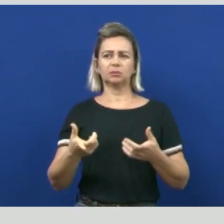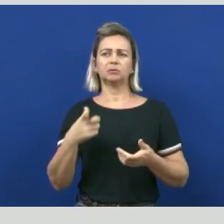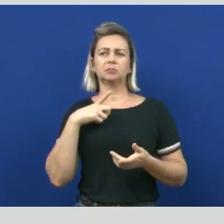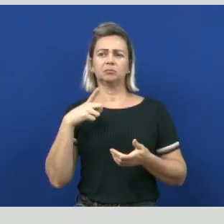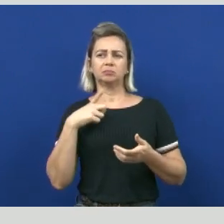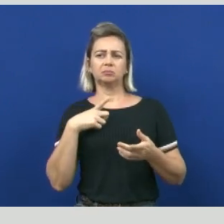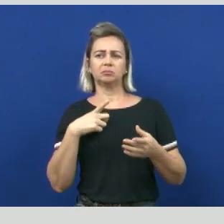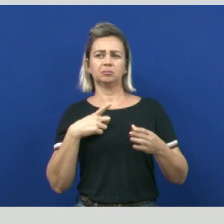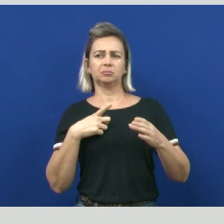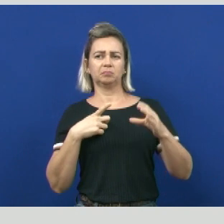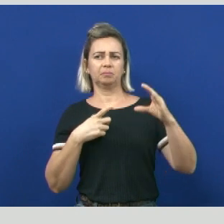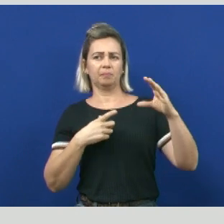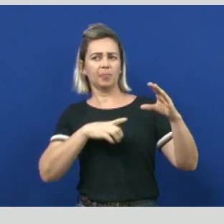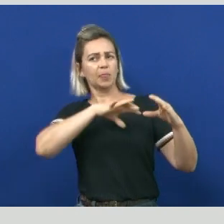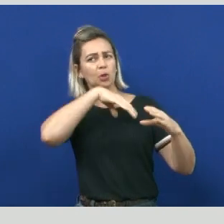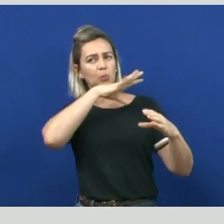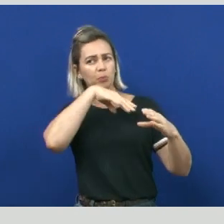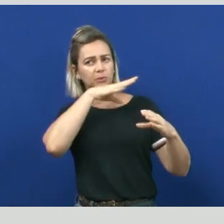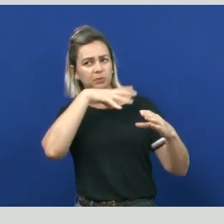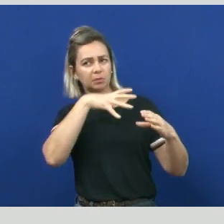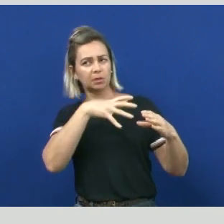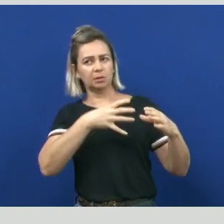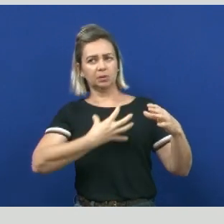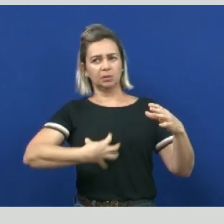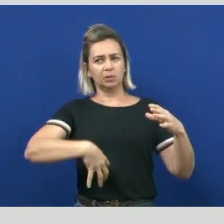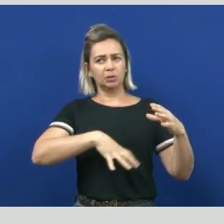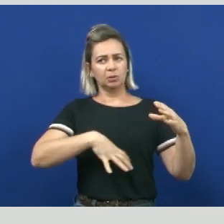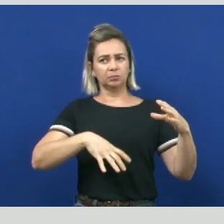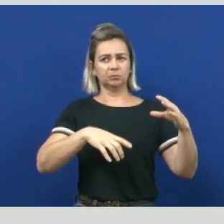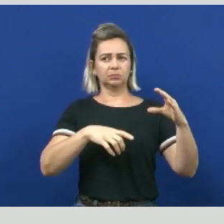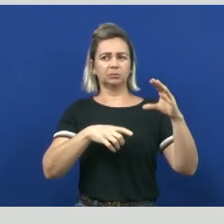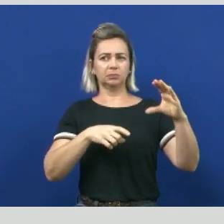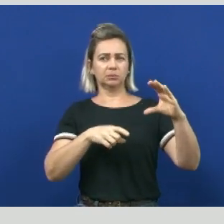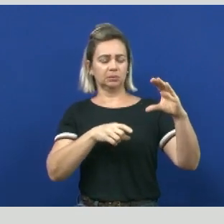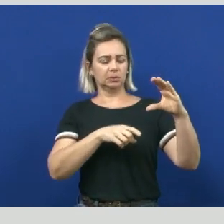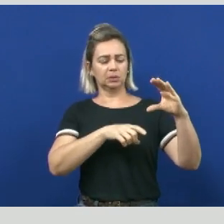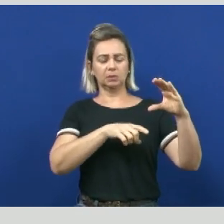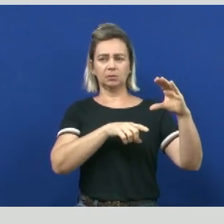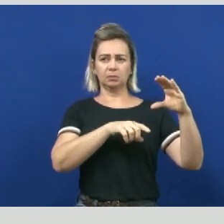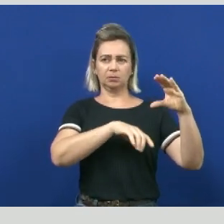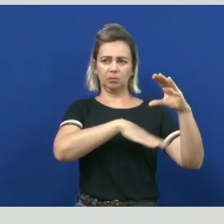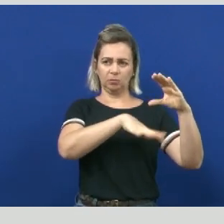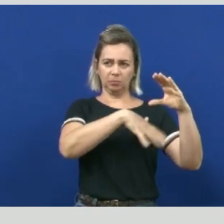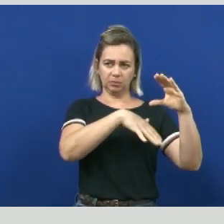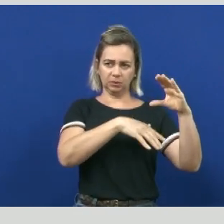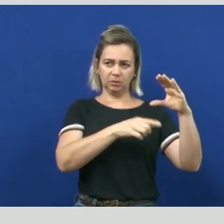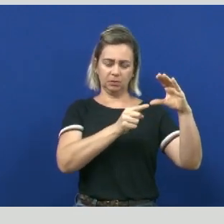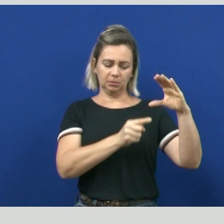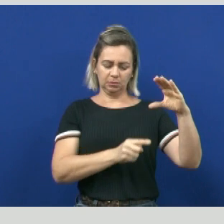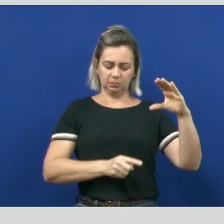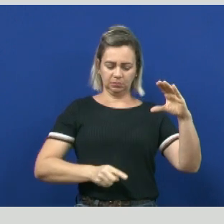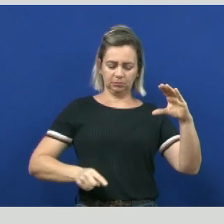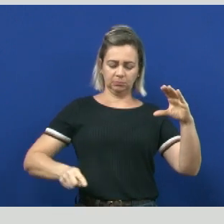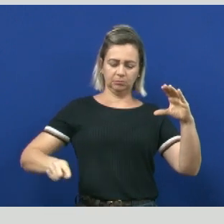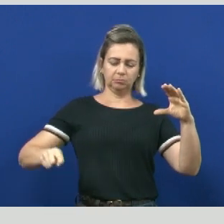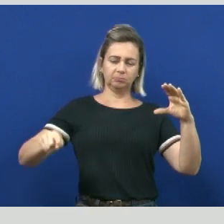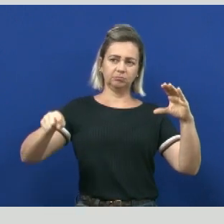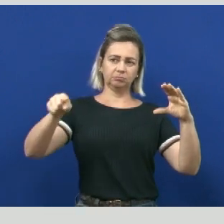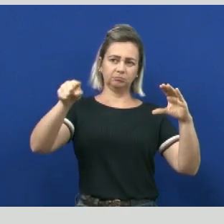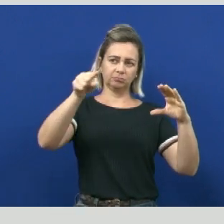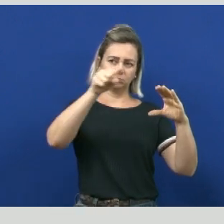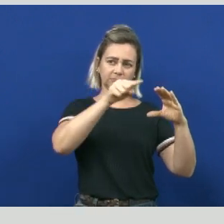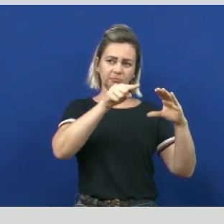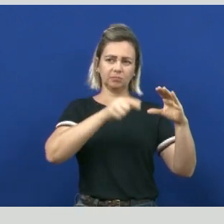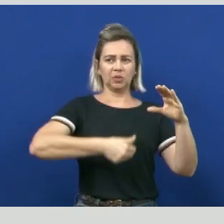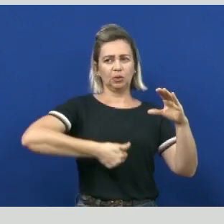o átomo até a biosfera. E essa organização, ela é fundamental para a gente entender como a vida está organizada.